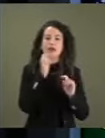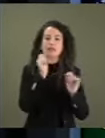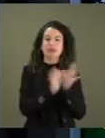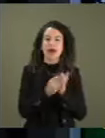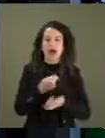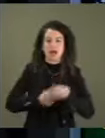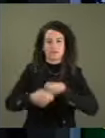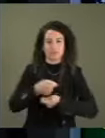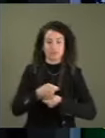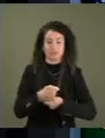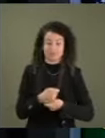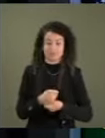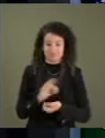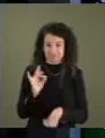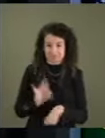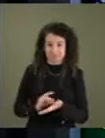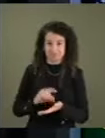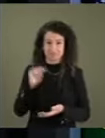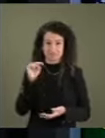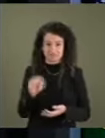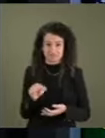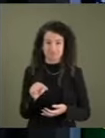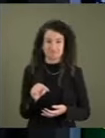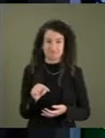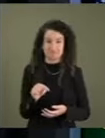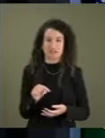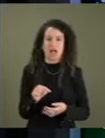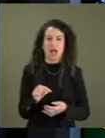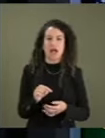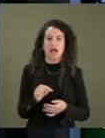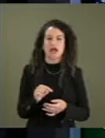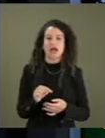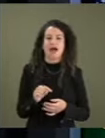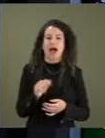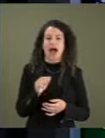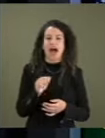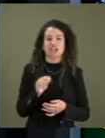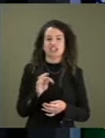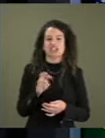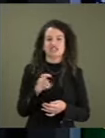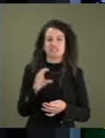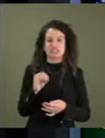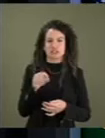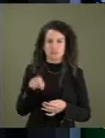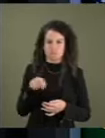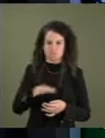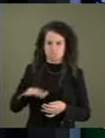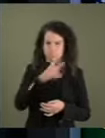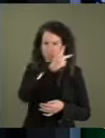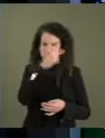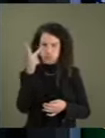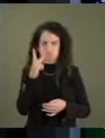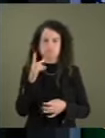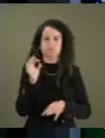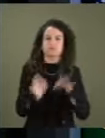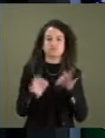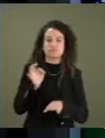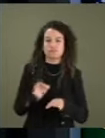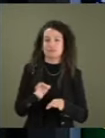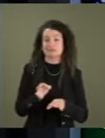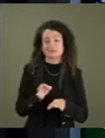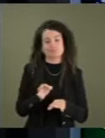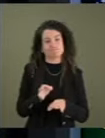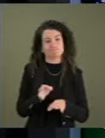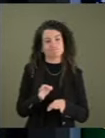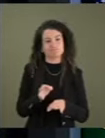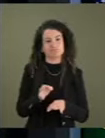fato é que o ativismo judicial é sempre ruim, mas é completamente incabível nessa